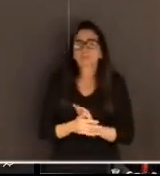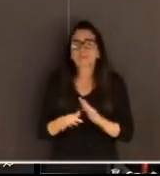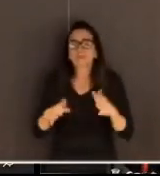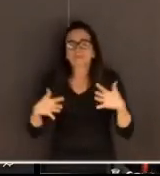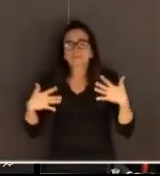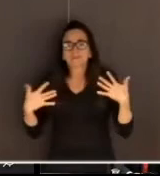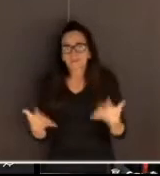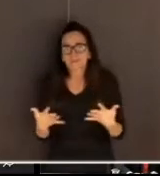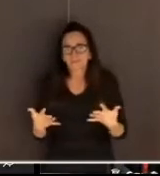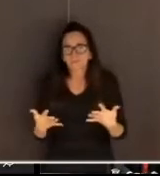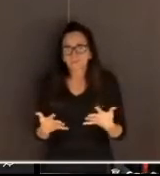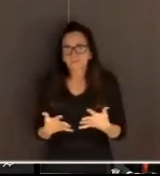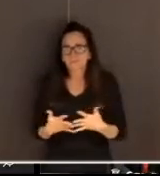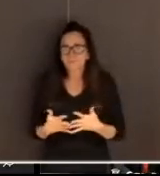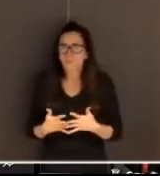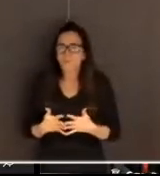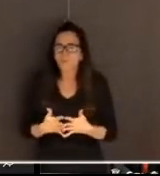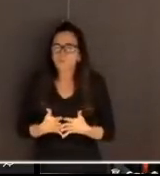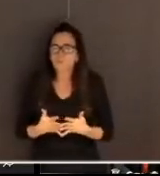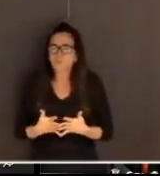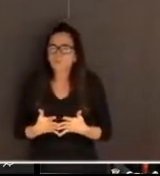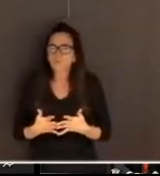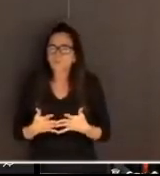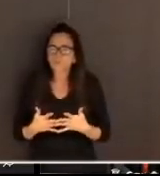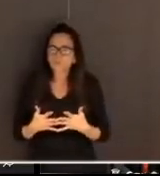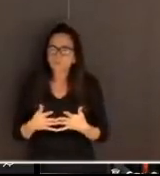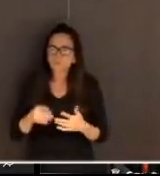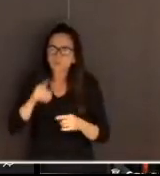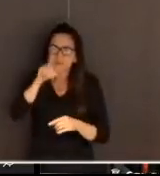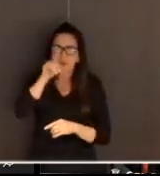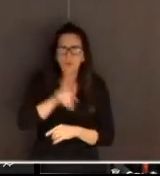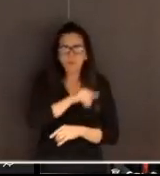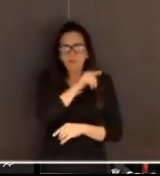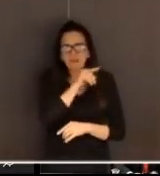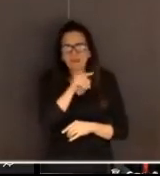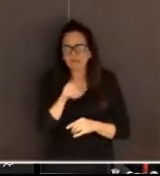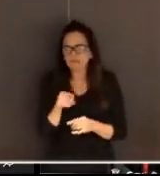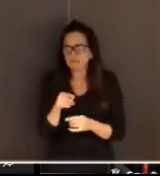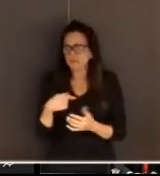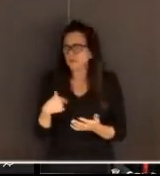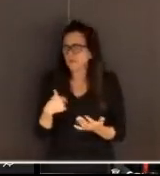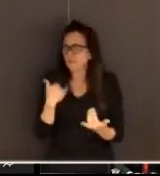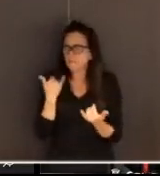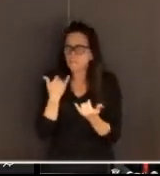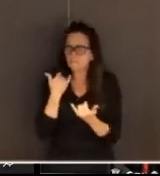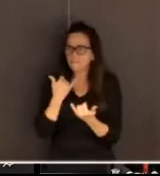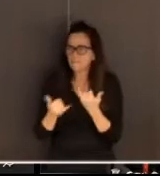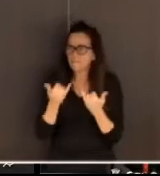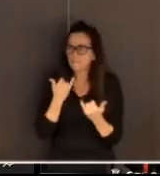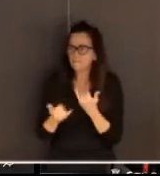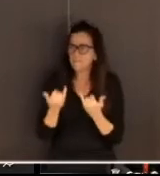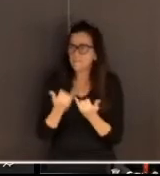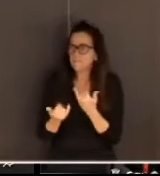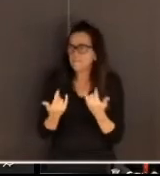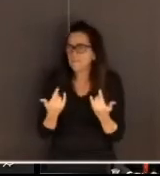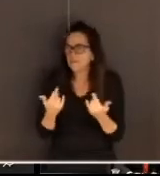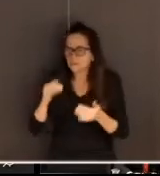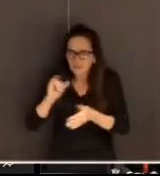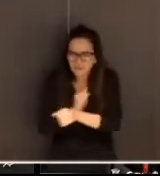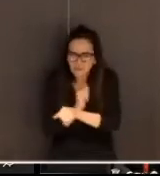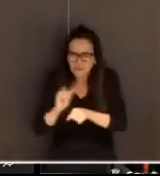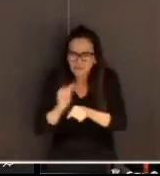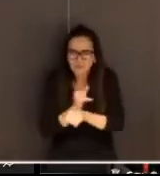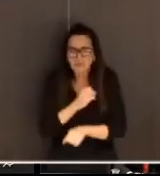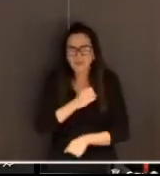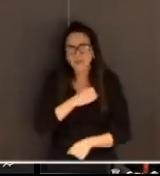falar em dissolução do conselho de sentença. Não me parece que é uma boa estratégia do Ministério Público.